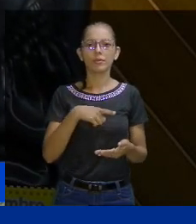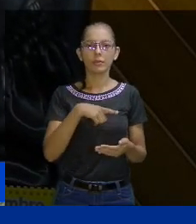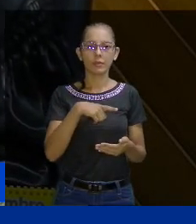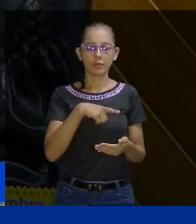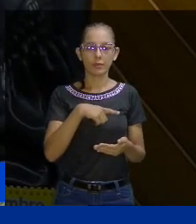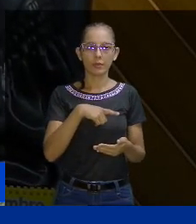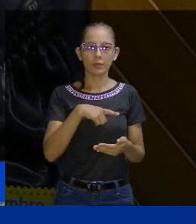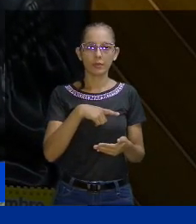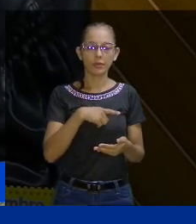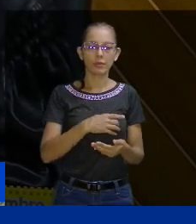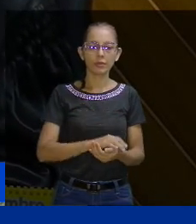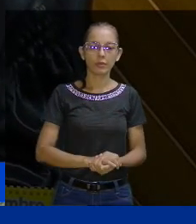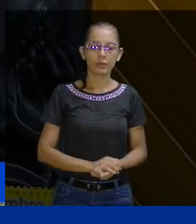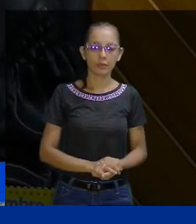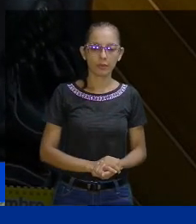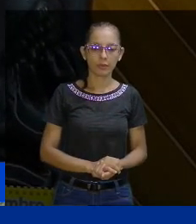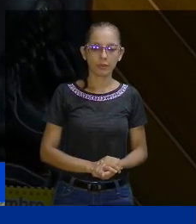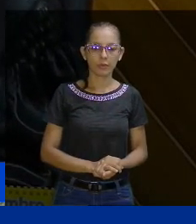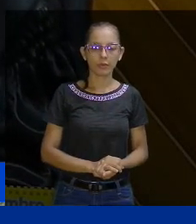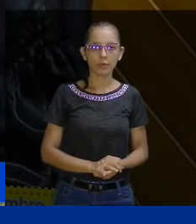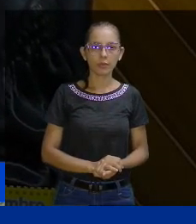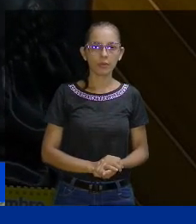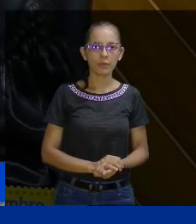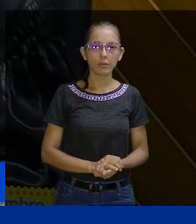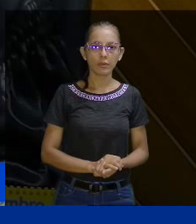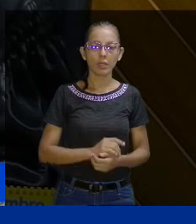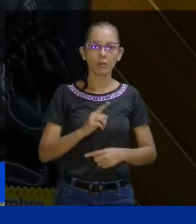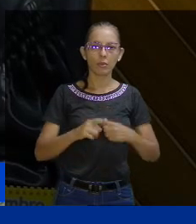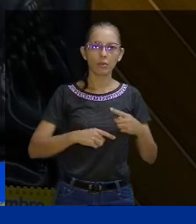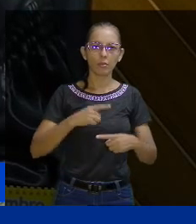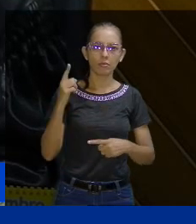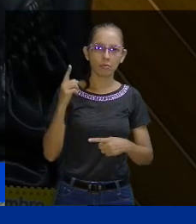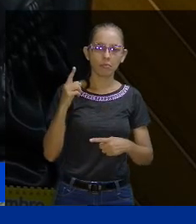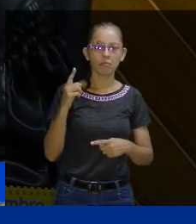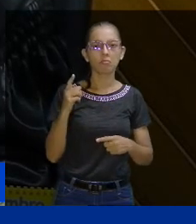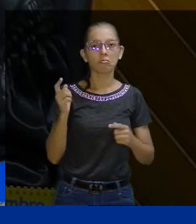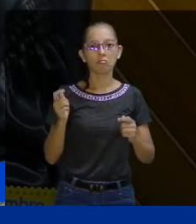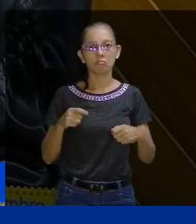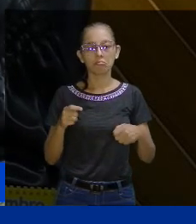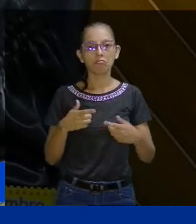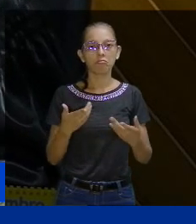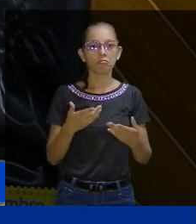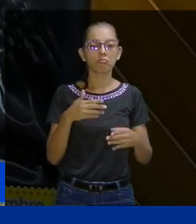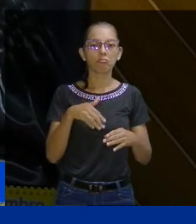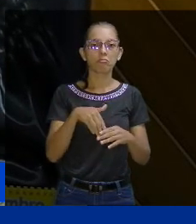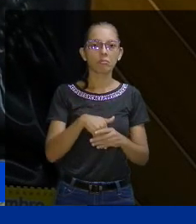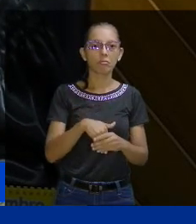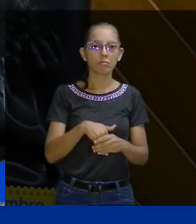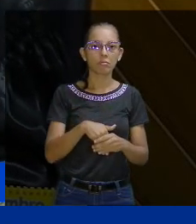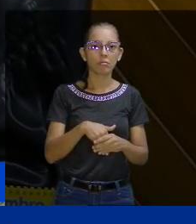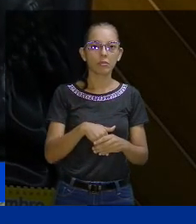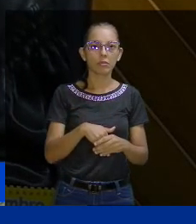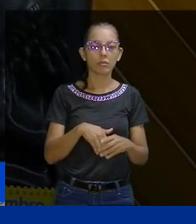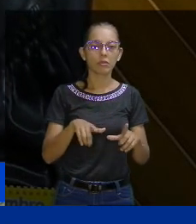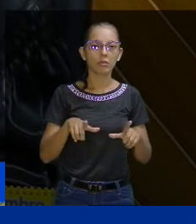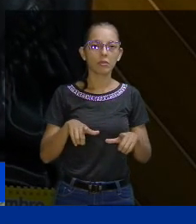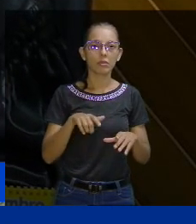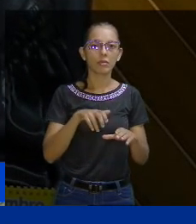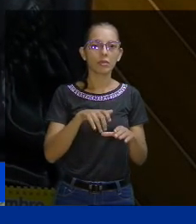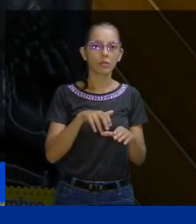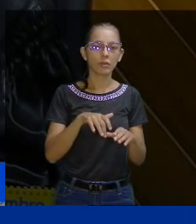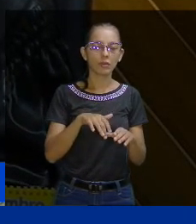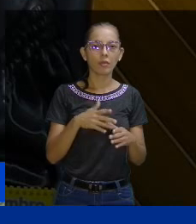superar a imunidade eleitoral, autorizando a prisão. São casos